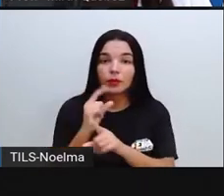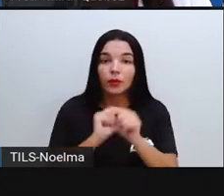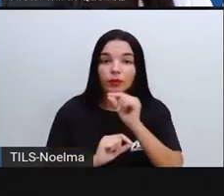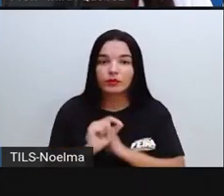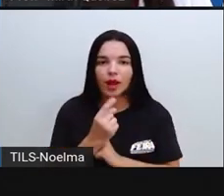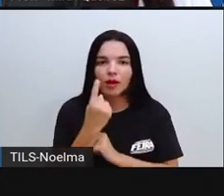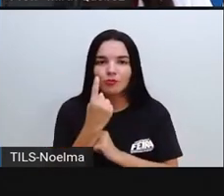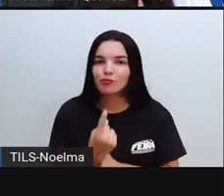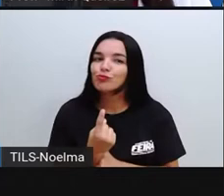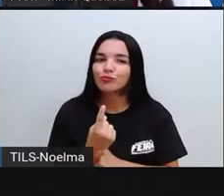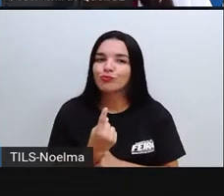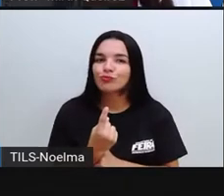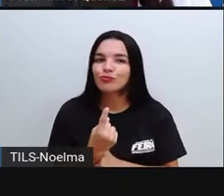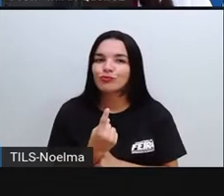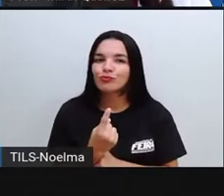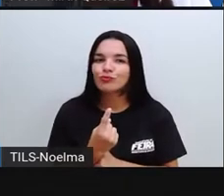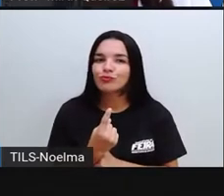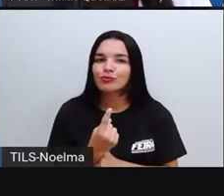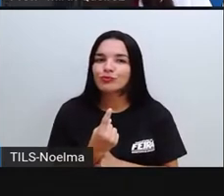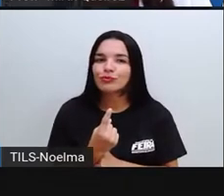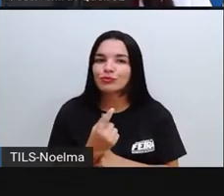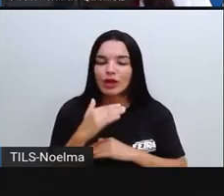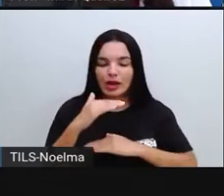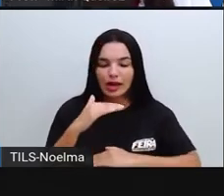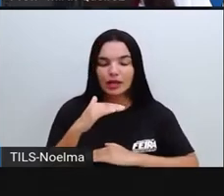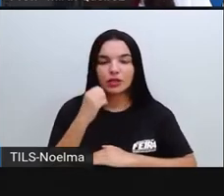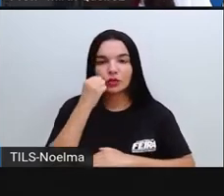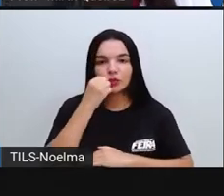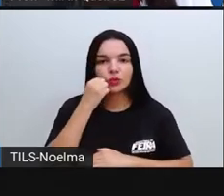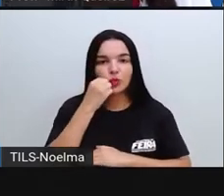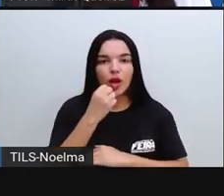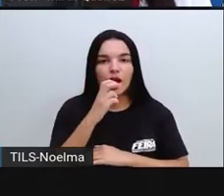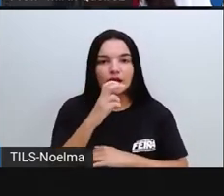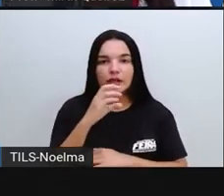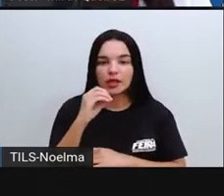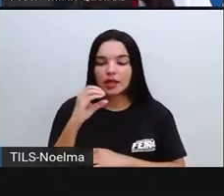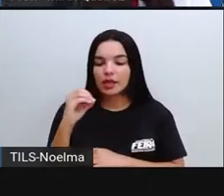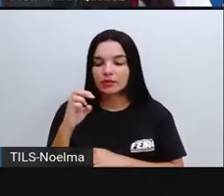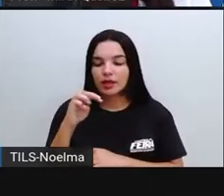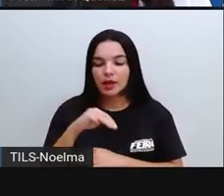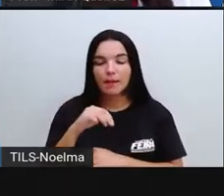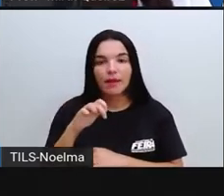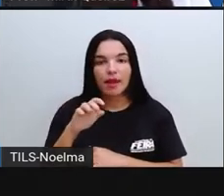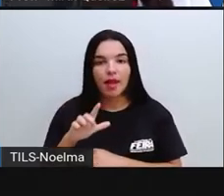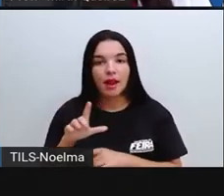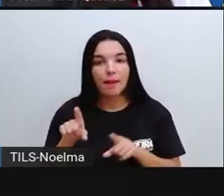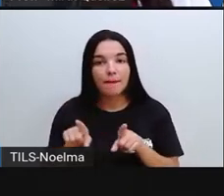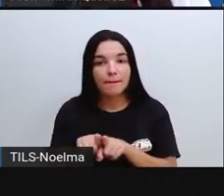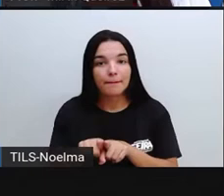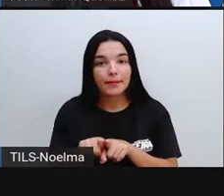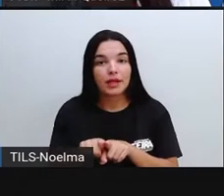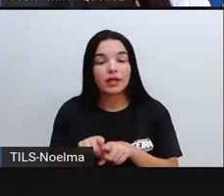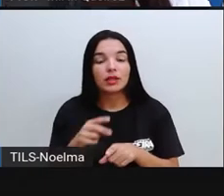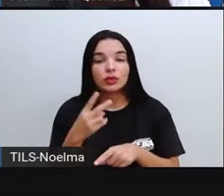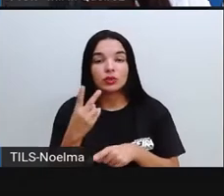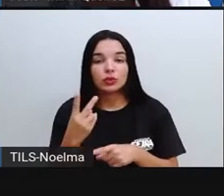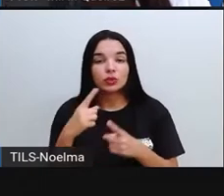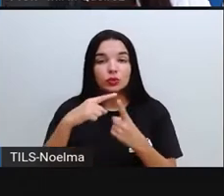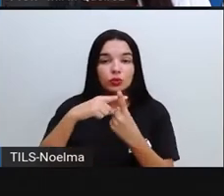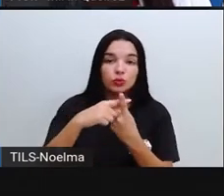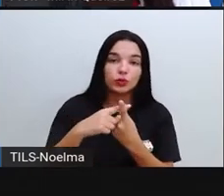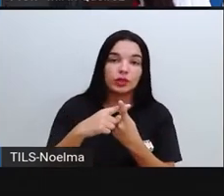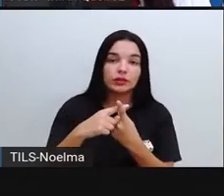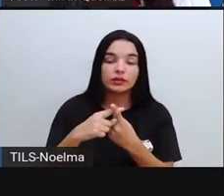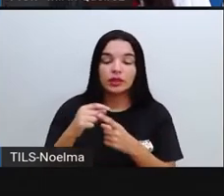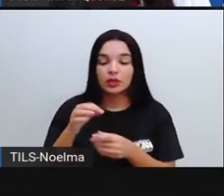ml mais duas caixas e 250 ml porque 250ml a 50ml vai dar 500